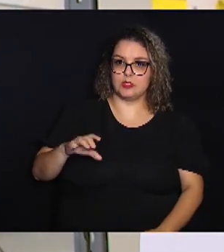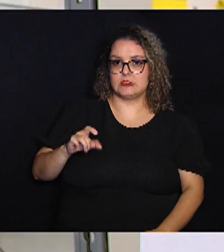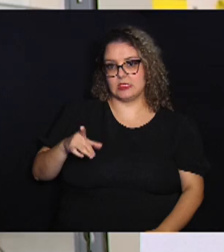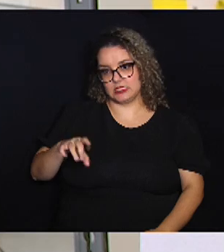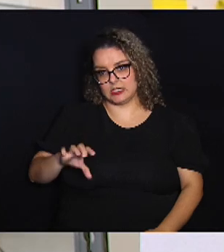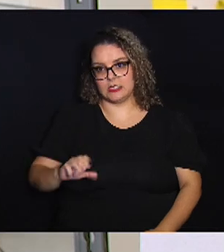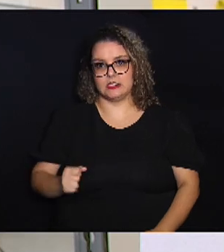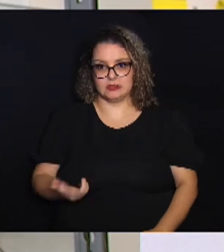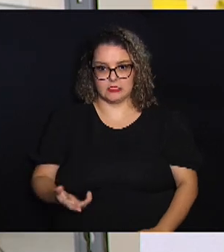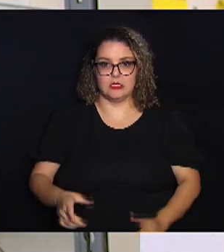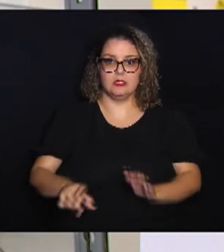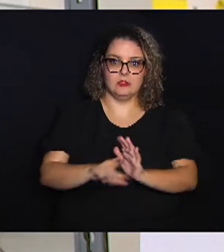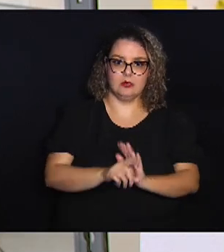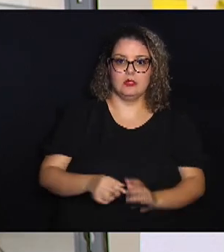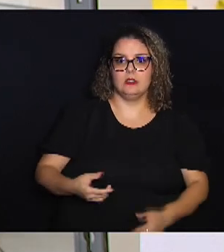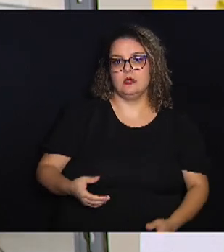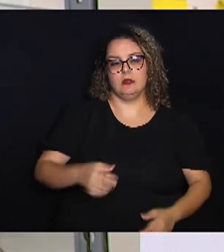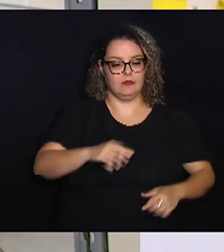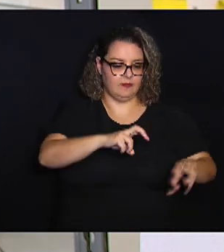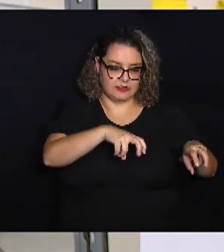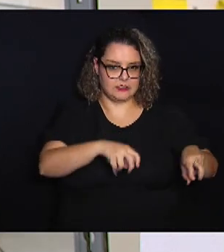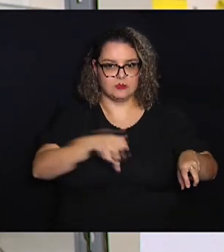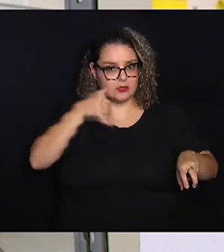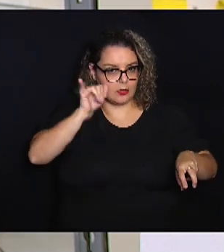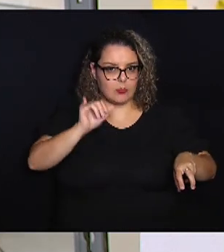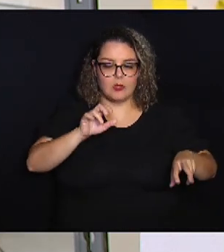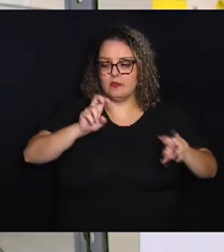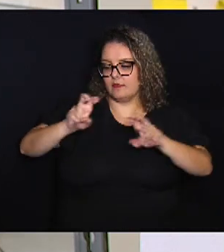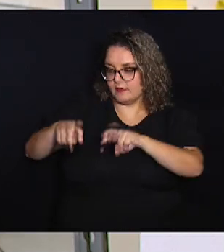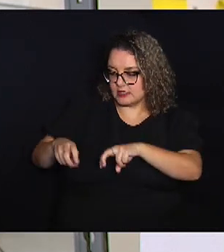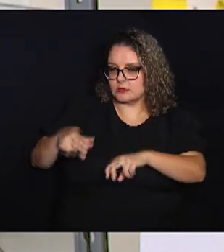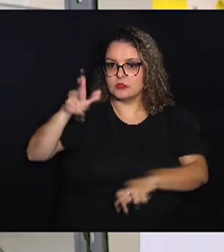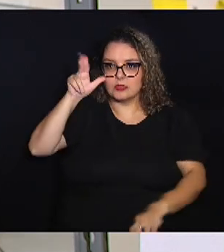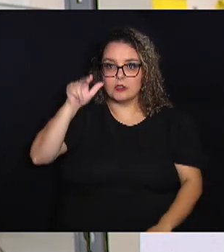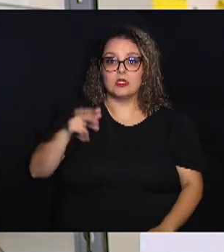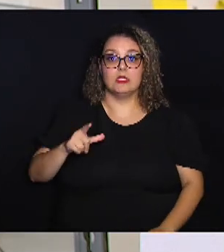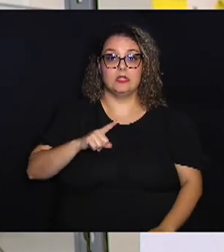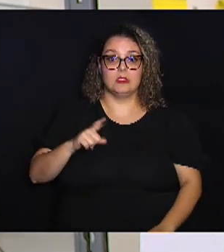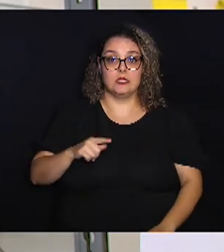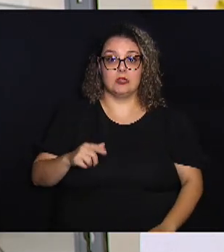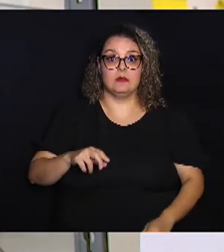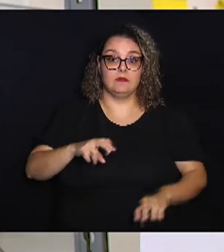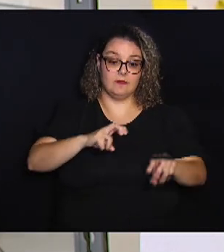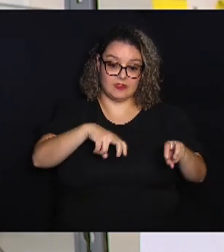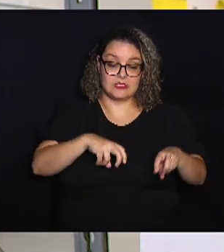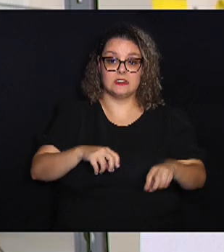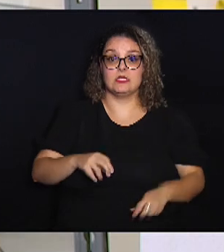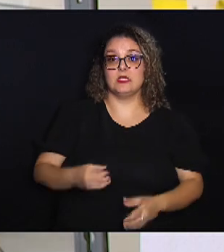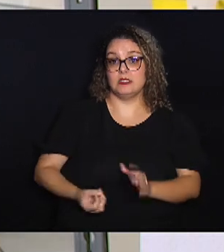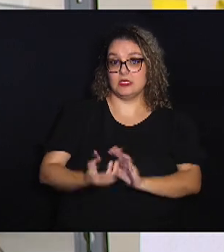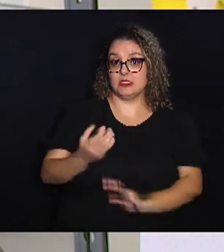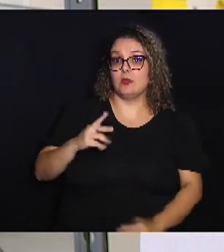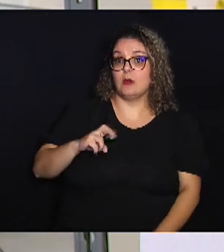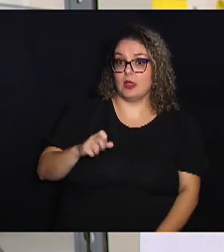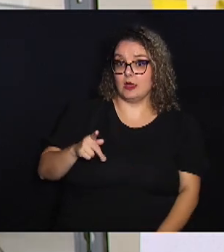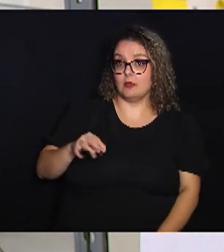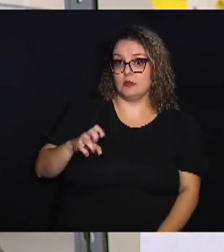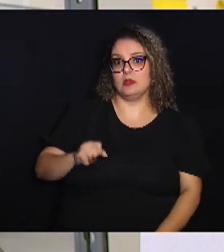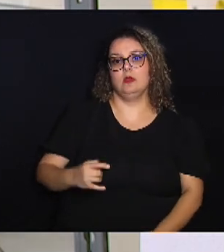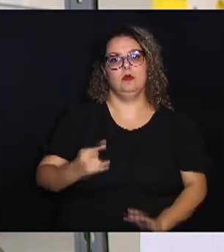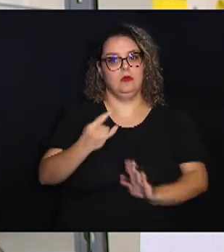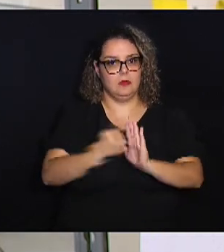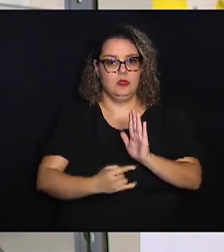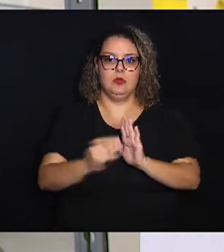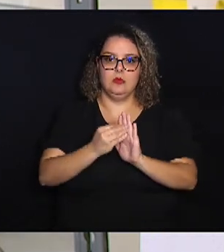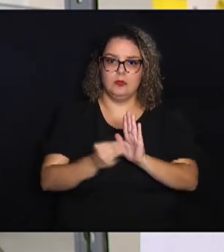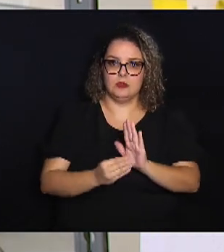gente tem fazenda que cria boi, fazenda que cria cavalo, existem fazendas que criam répteis. Então esses animais eles vêm com toda a documentação, nota fiscal, certificado